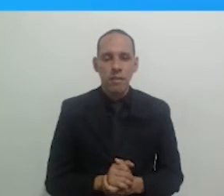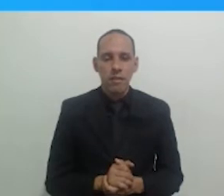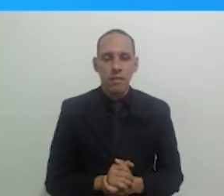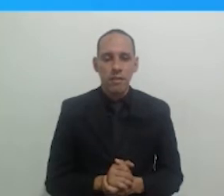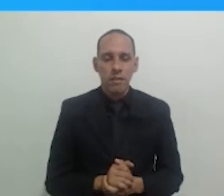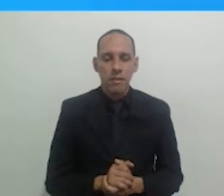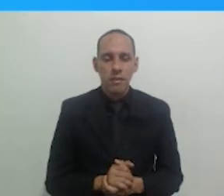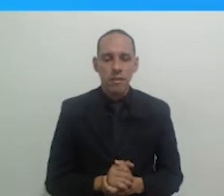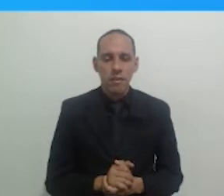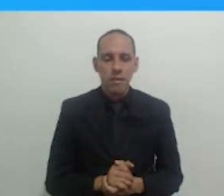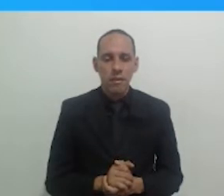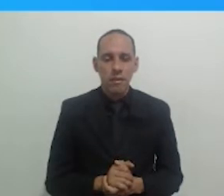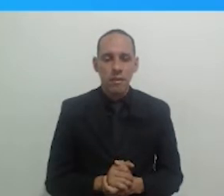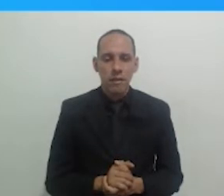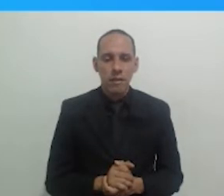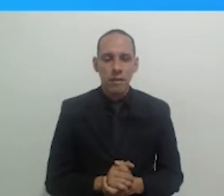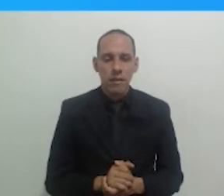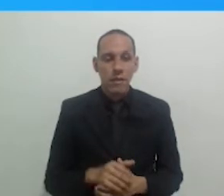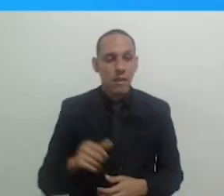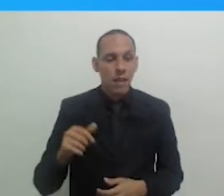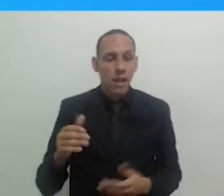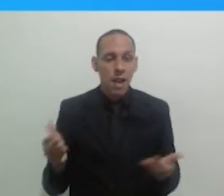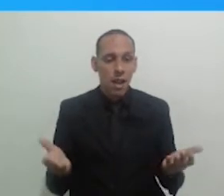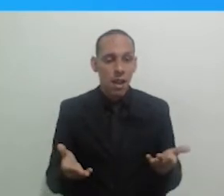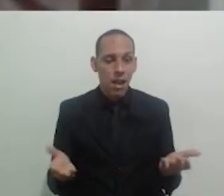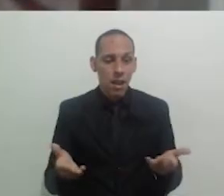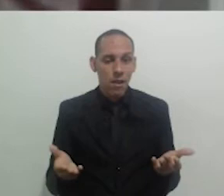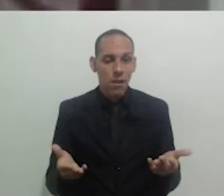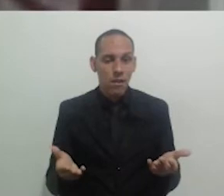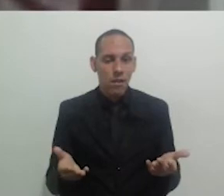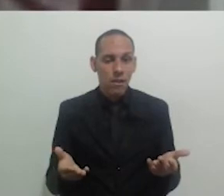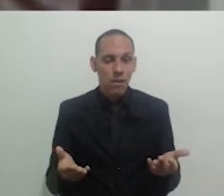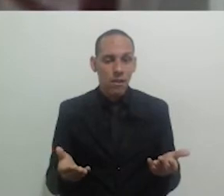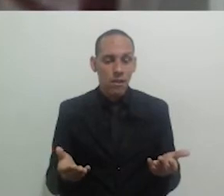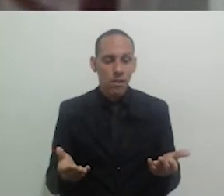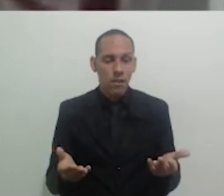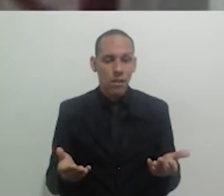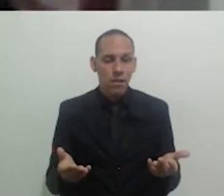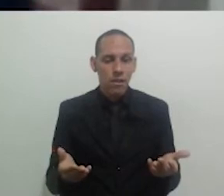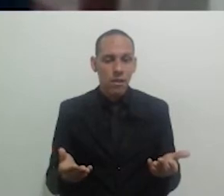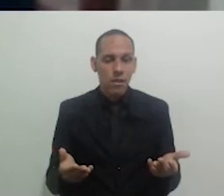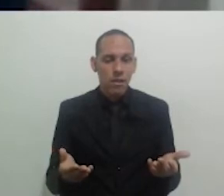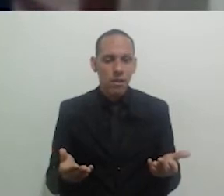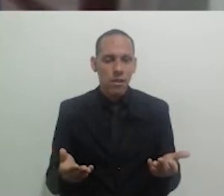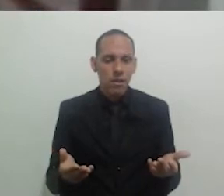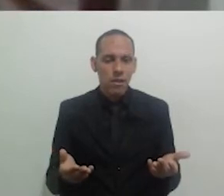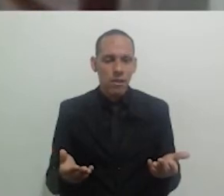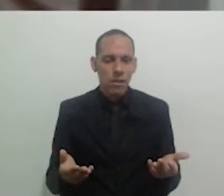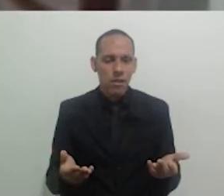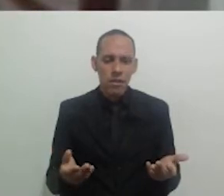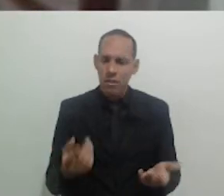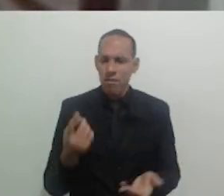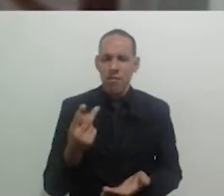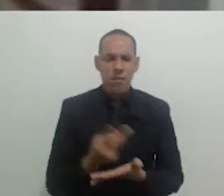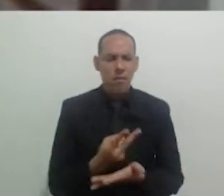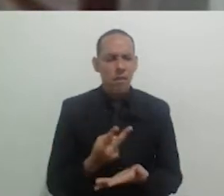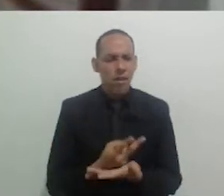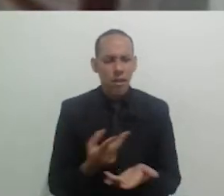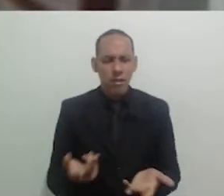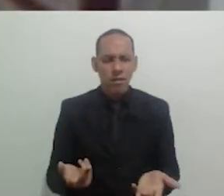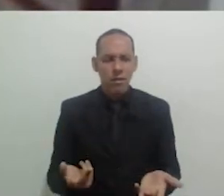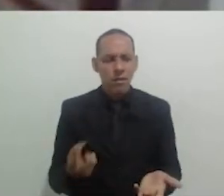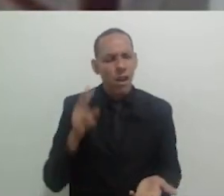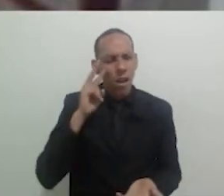Hein? Não, aqui está... Aí agora, só ficaram... Só ficou o dele, está errado isso aí. Tem que olhar devagar